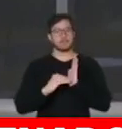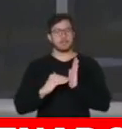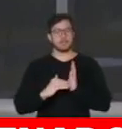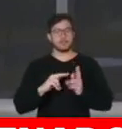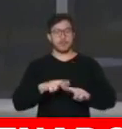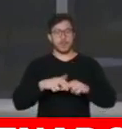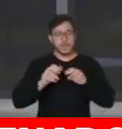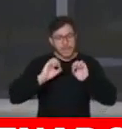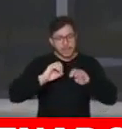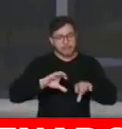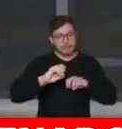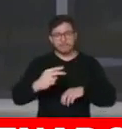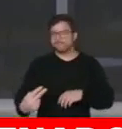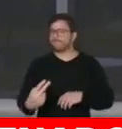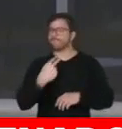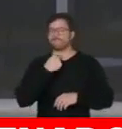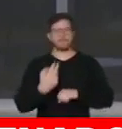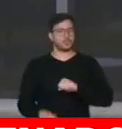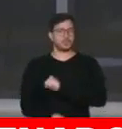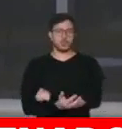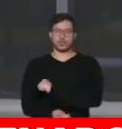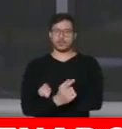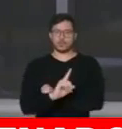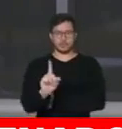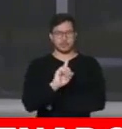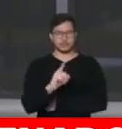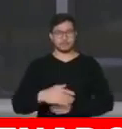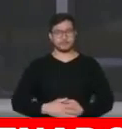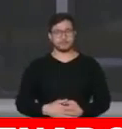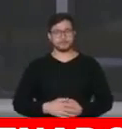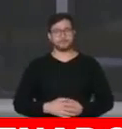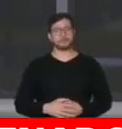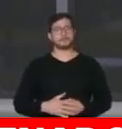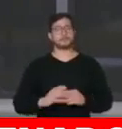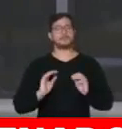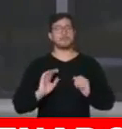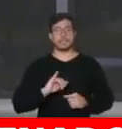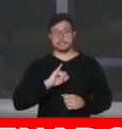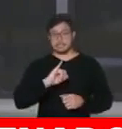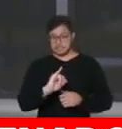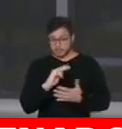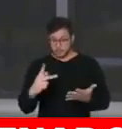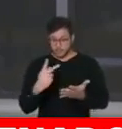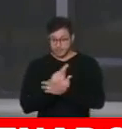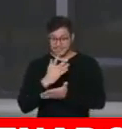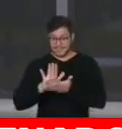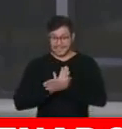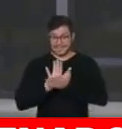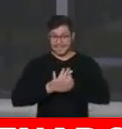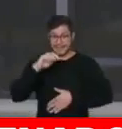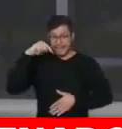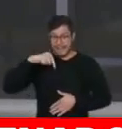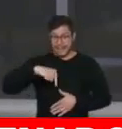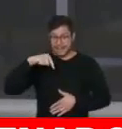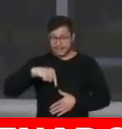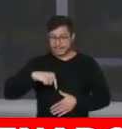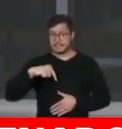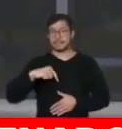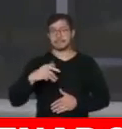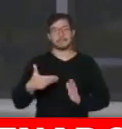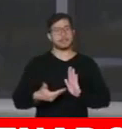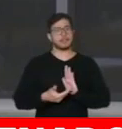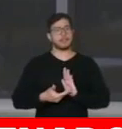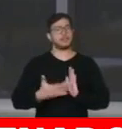E mais do que isso, mesmo que não se forme a CPI aqui, olha, não sei se vou ser deputado federal na próxima